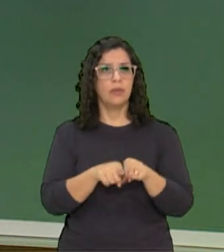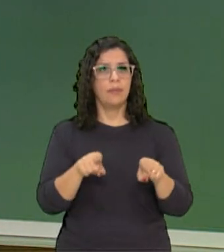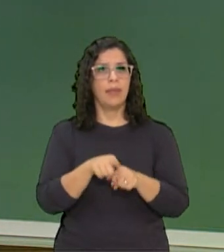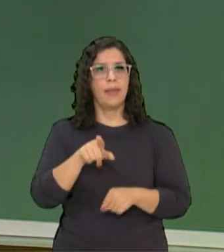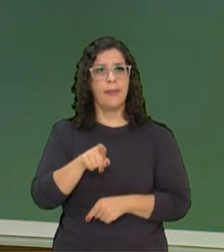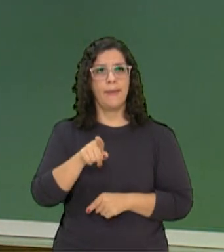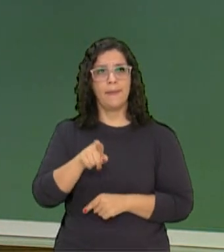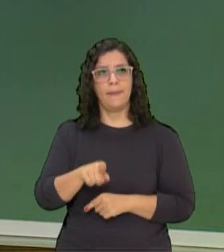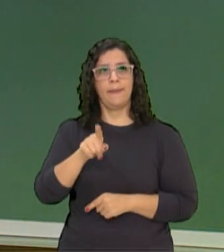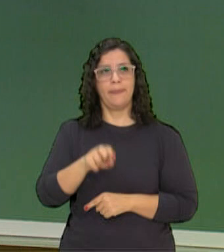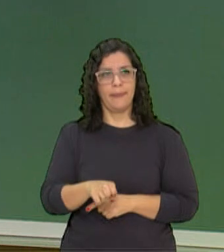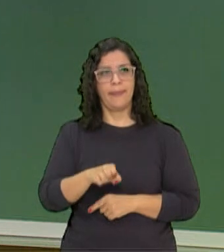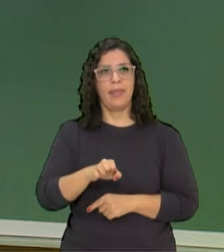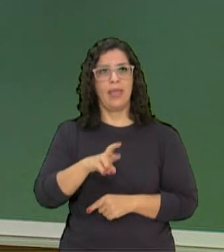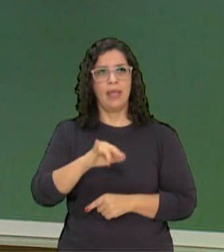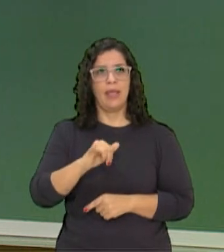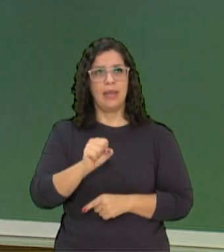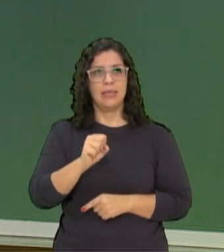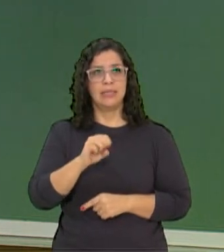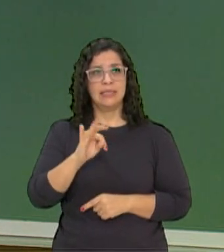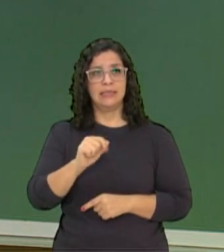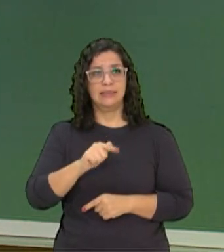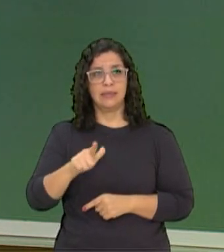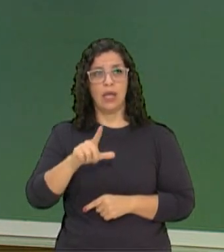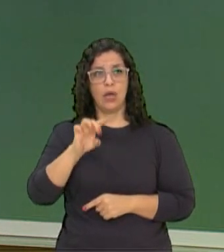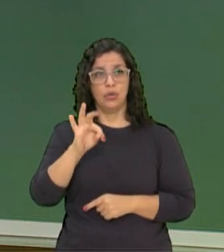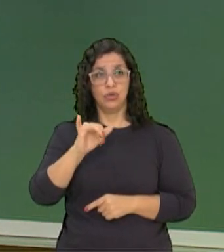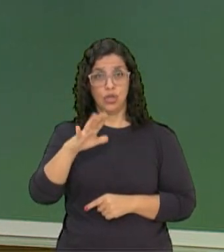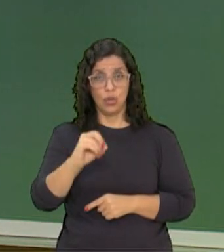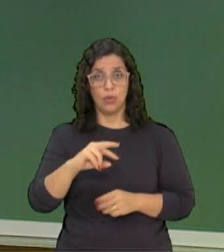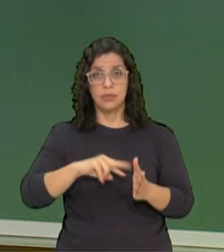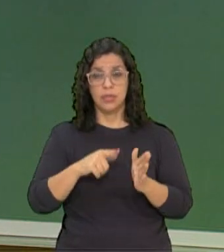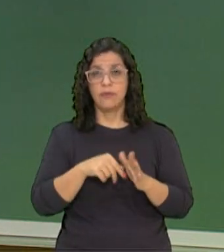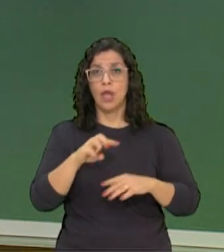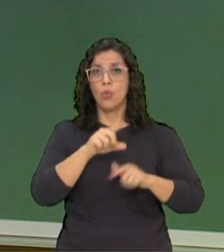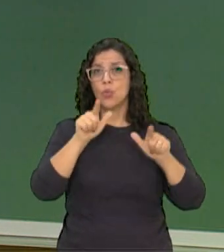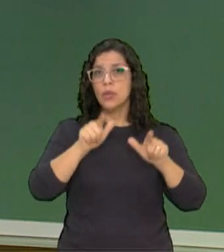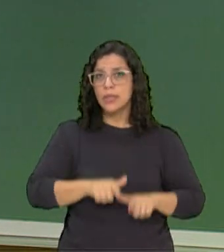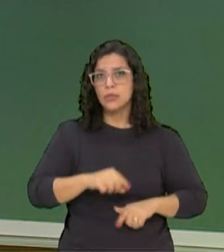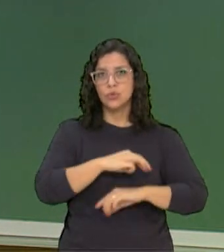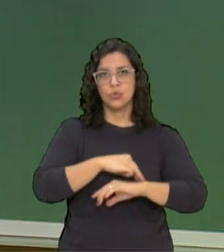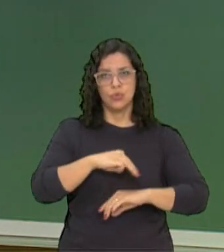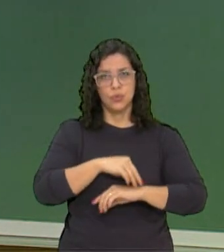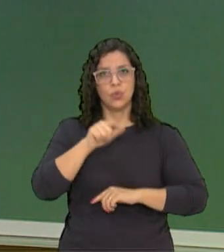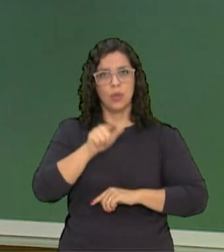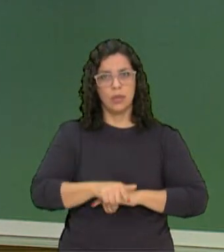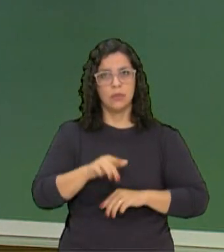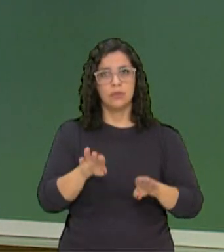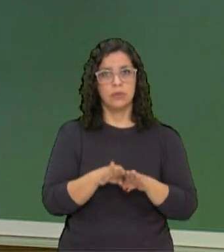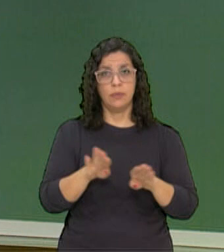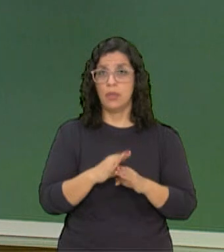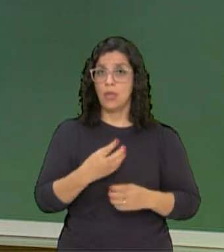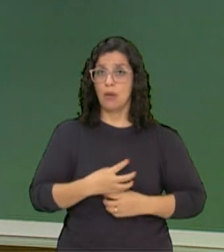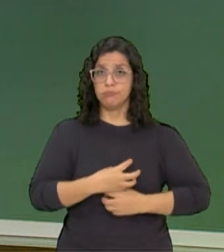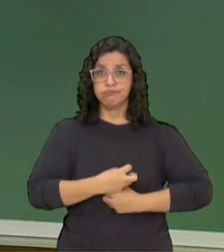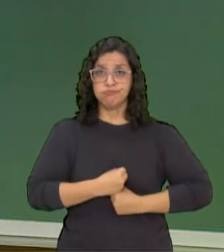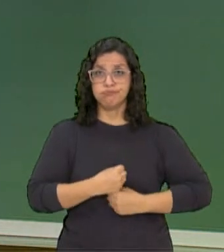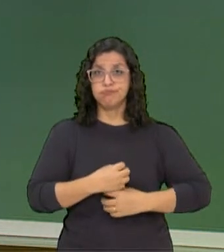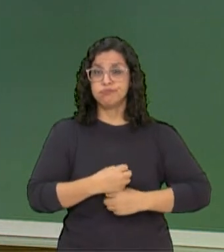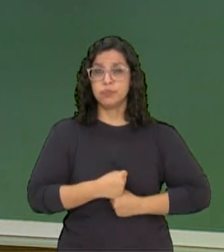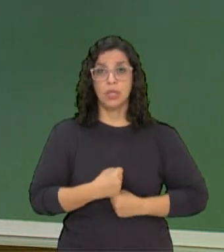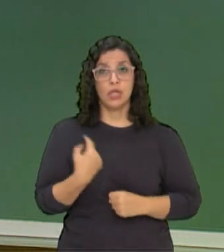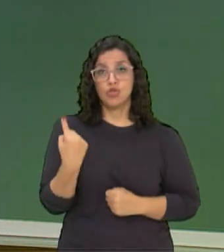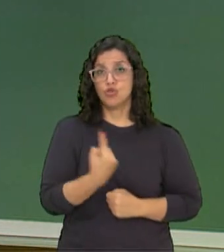ou peristáltico, né? Isso aí está relacionado ao tecido não estriado ou liso, tá? Esses movimentos involuntários, lembrando